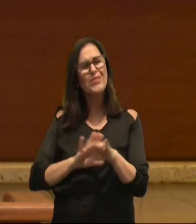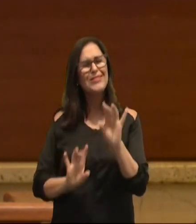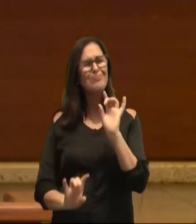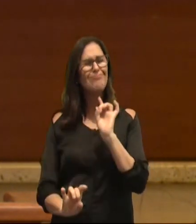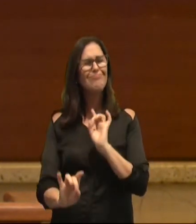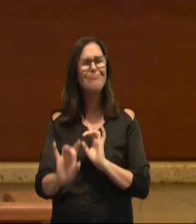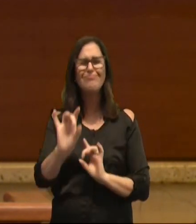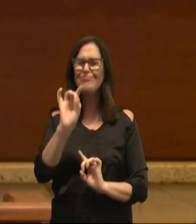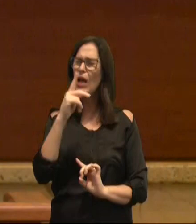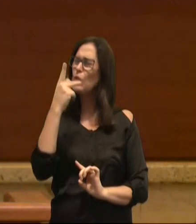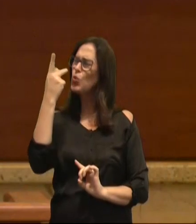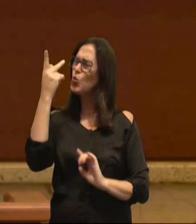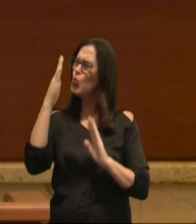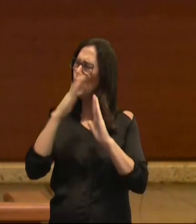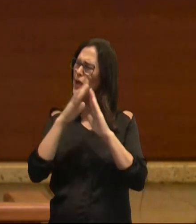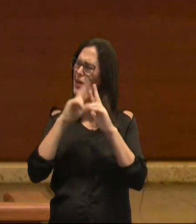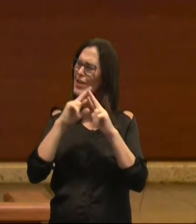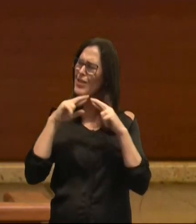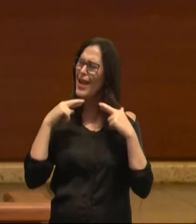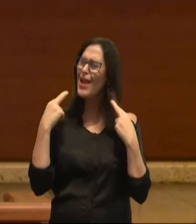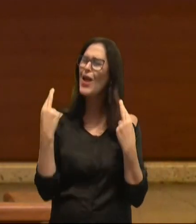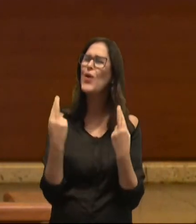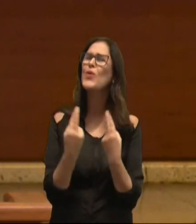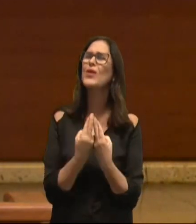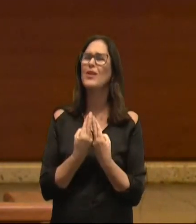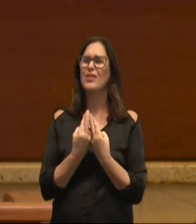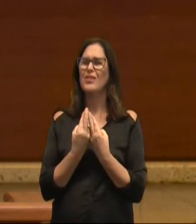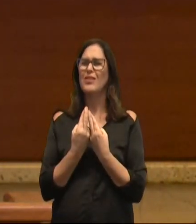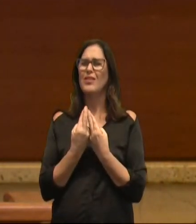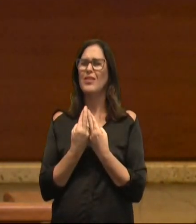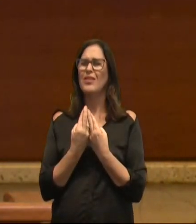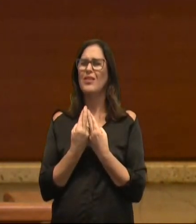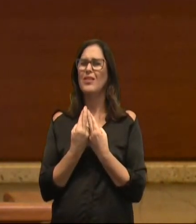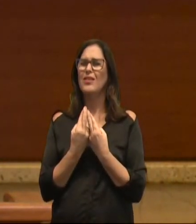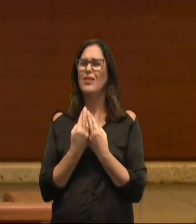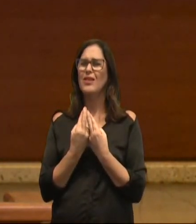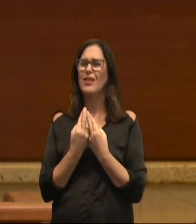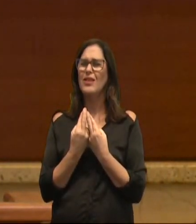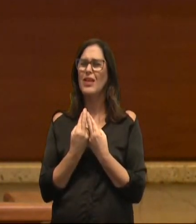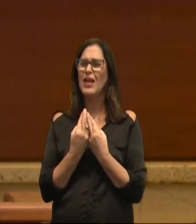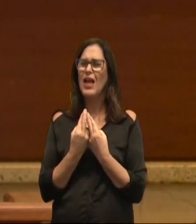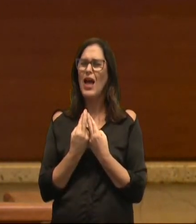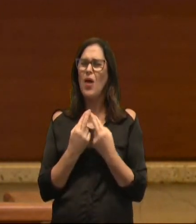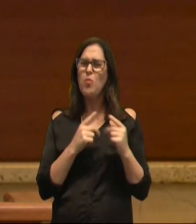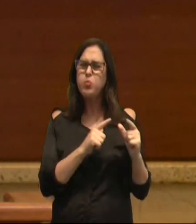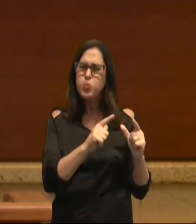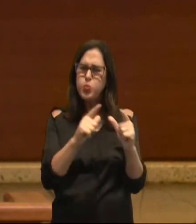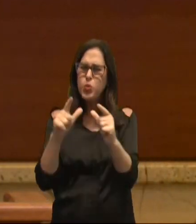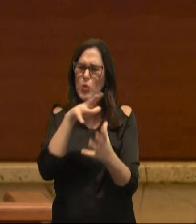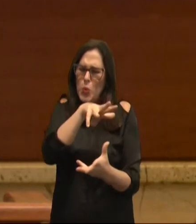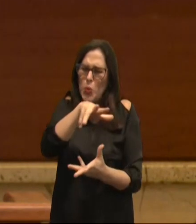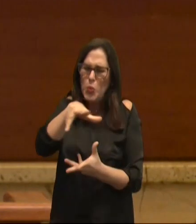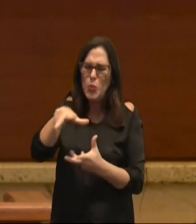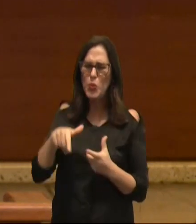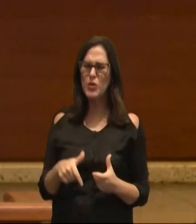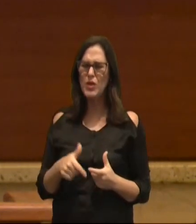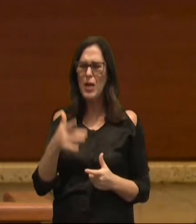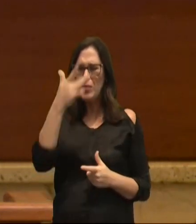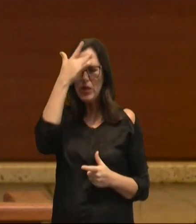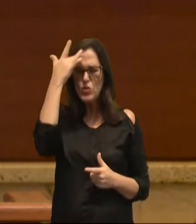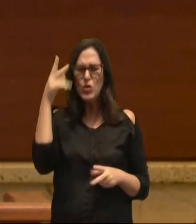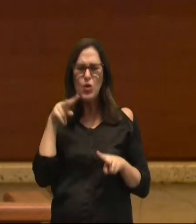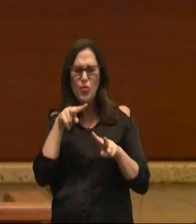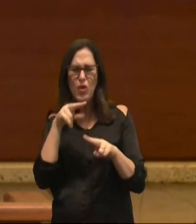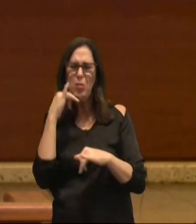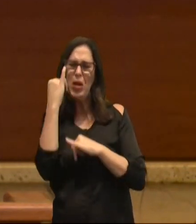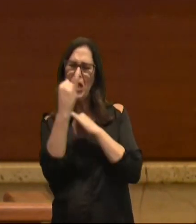especial em que a tua igreja reunida, Senhor. Por que não dizer em muitos cantos desta terra, pessoas que nos acompanham,